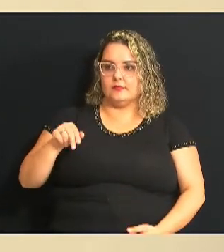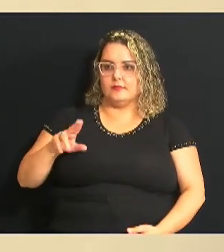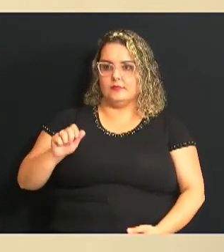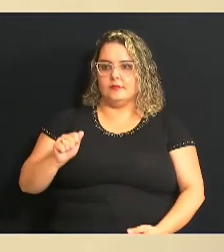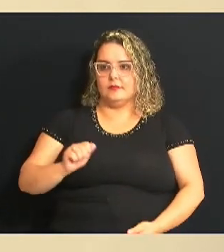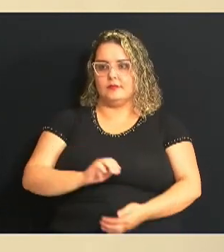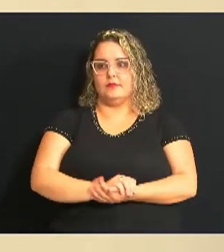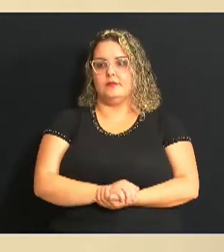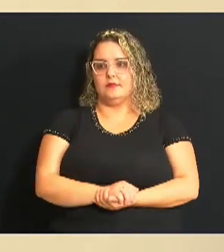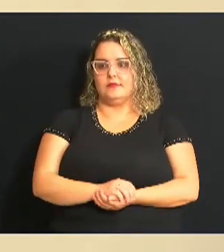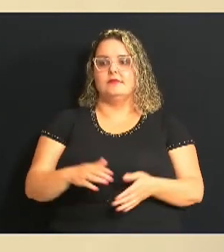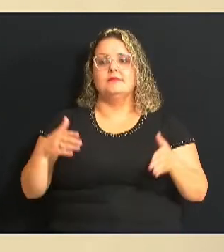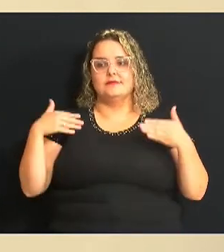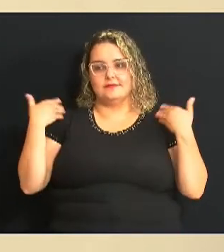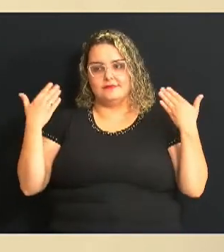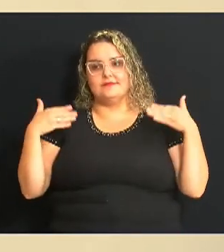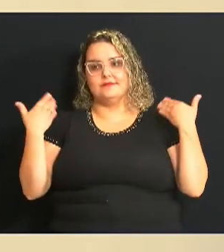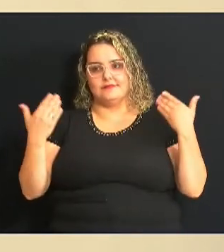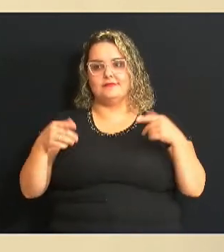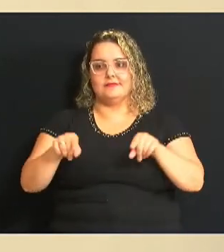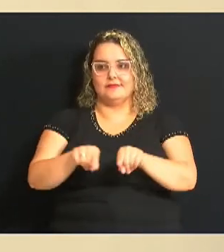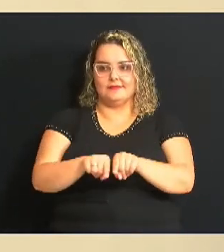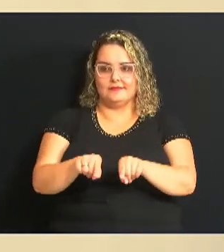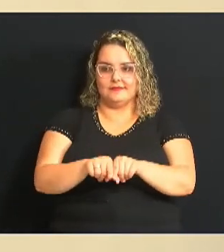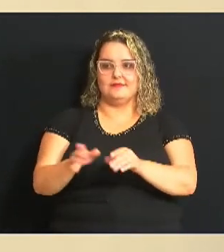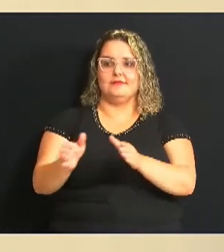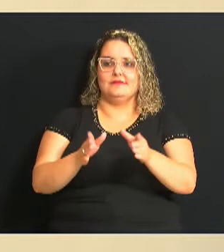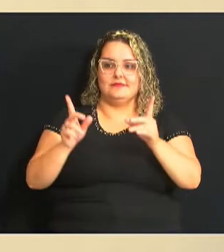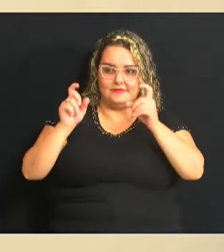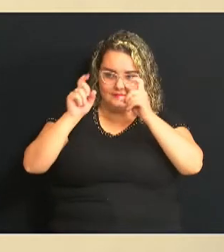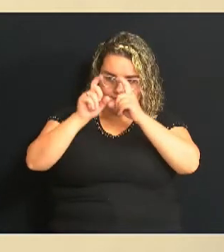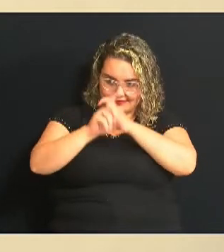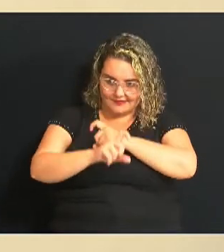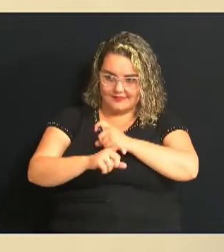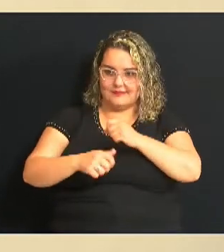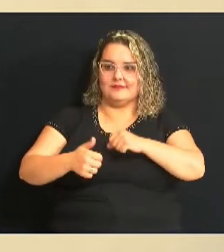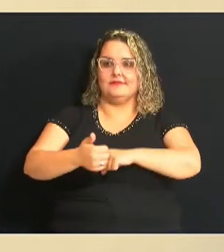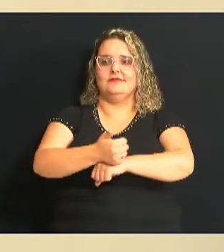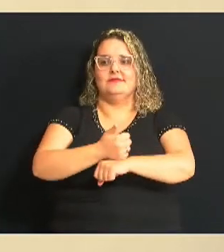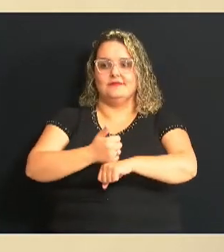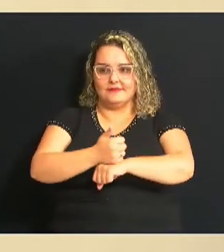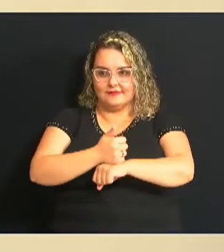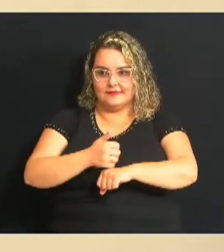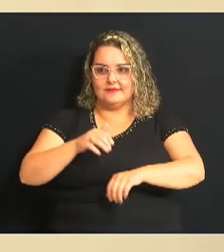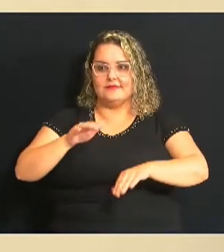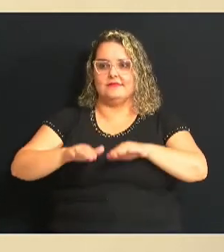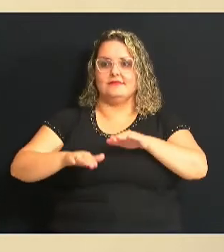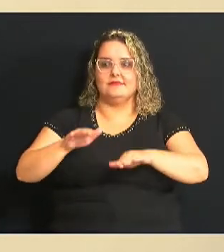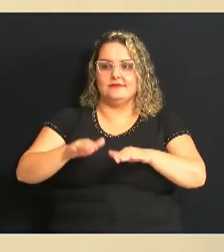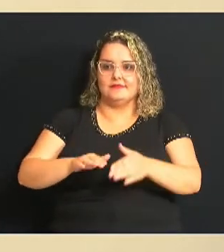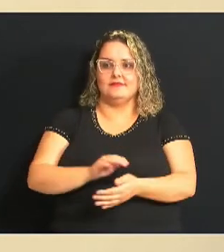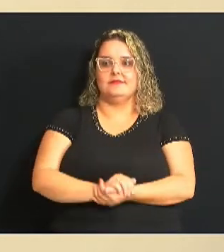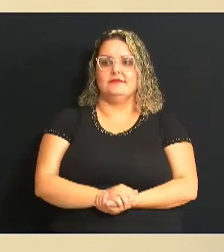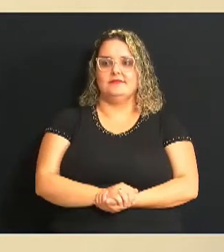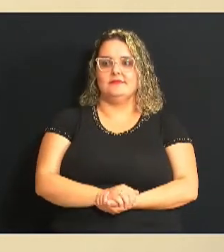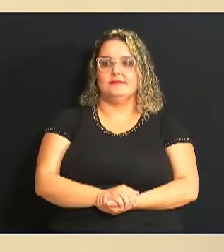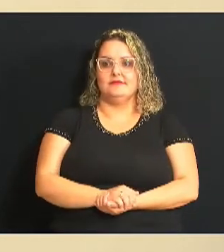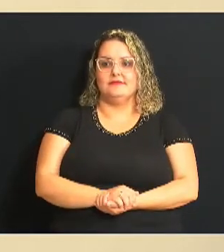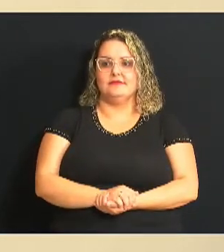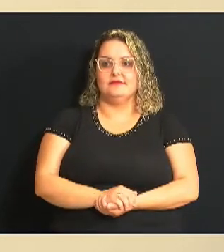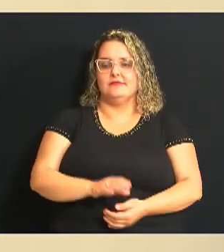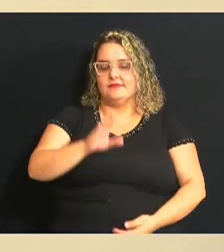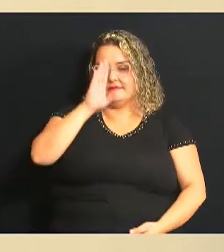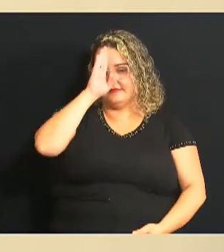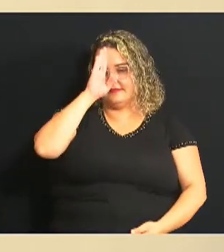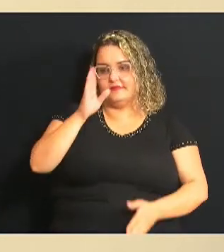muitas alegrias, também nos momentos difíceis da profissão, muitas vezes, né, eu estive ali, principalmente nesse período